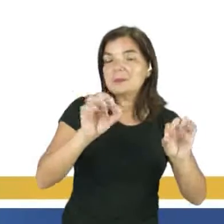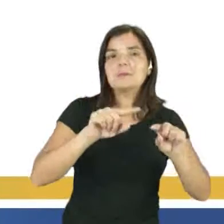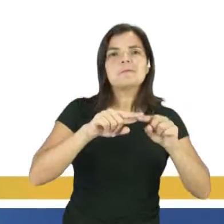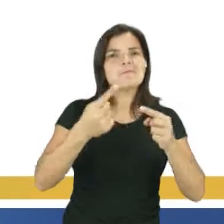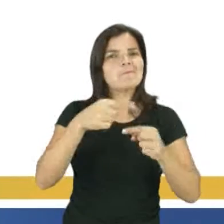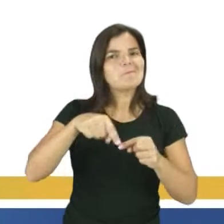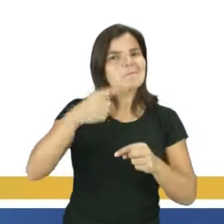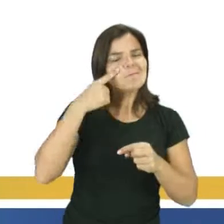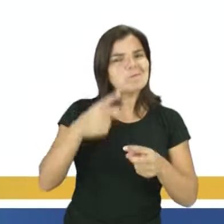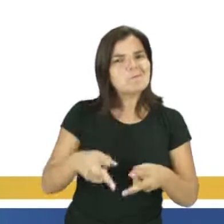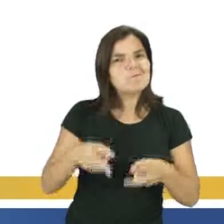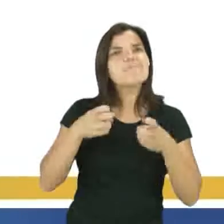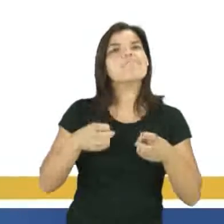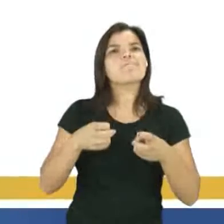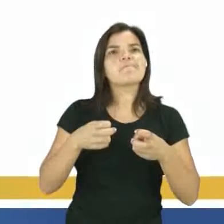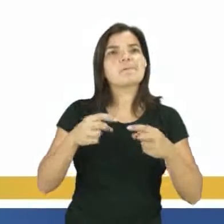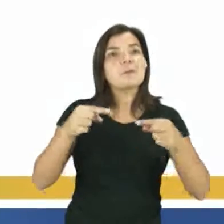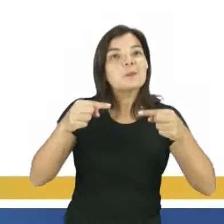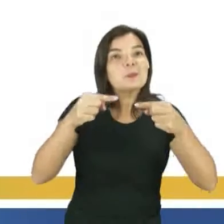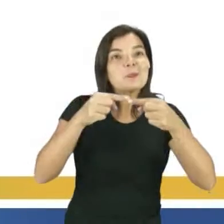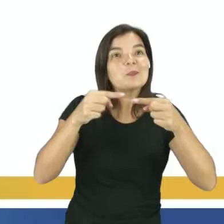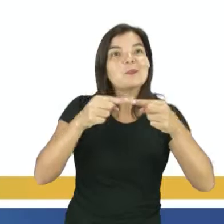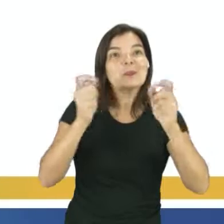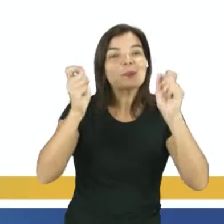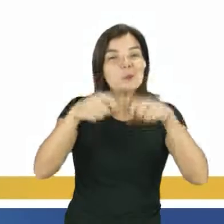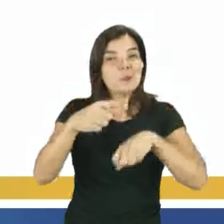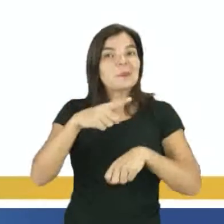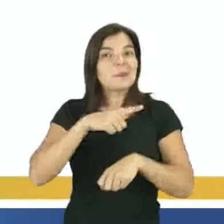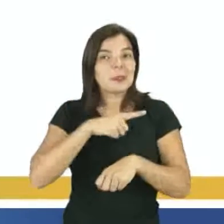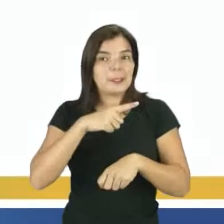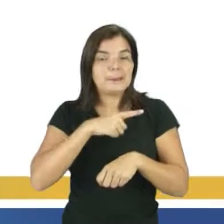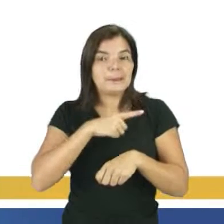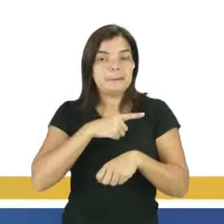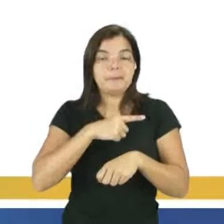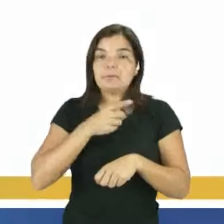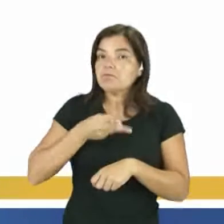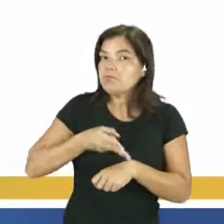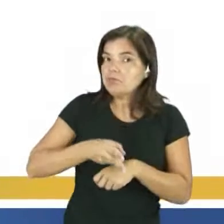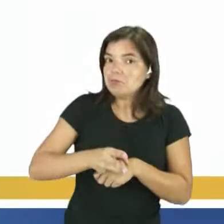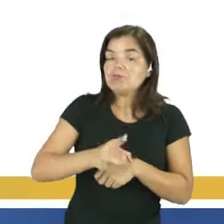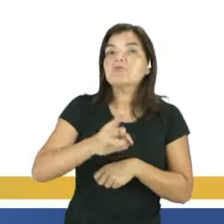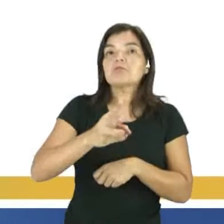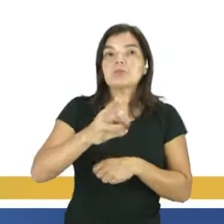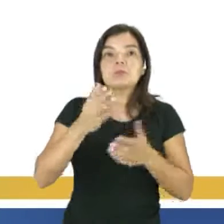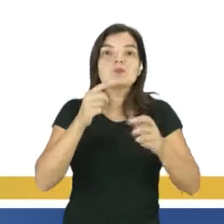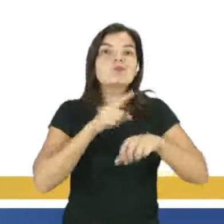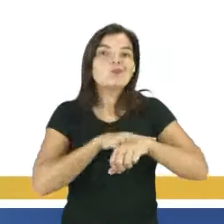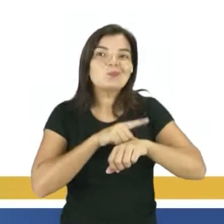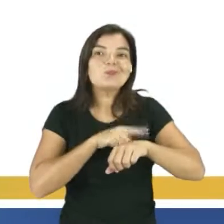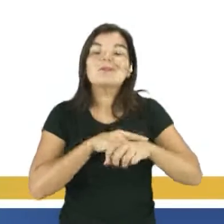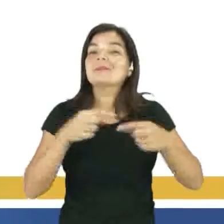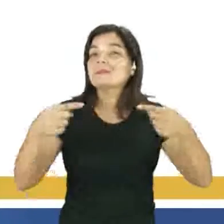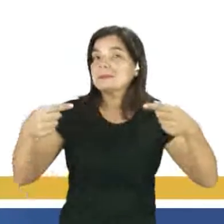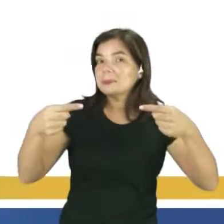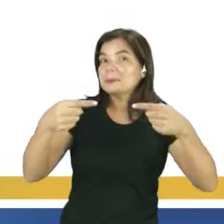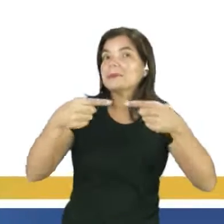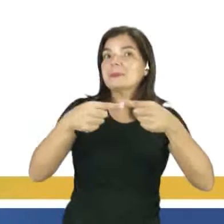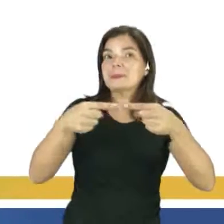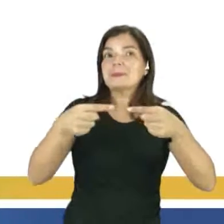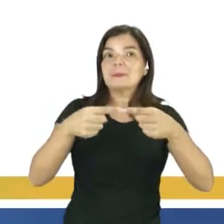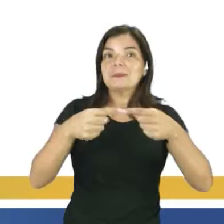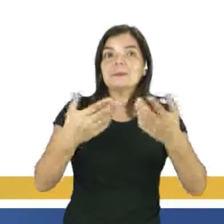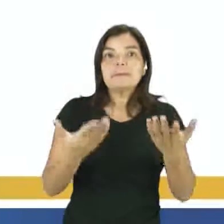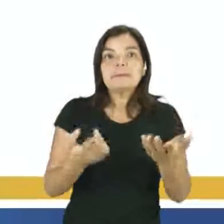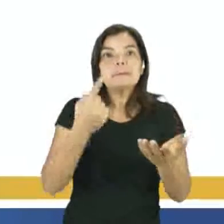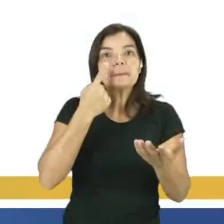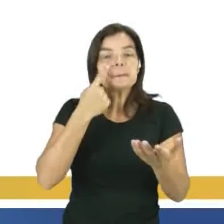que você não vê esse ponto de toque, você pode ver que como as duas retas são infinitas, em algum momento elas vão se cruzar. Então,